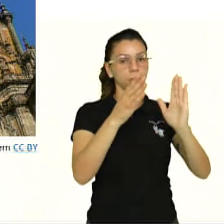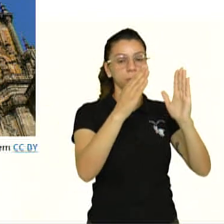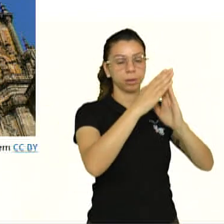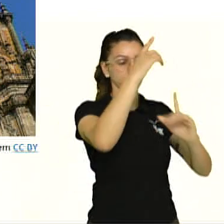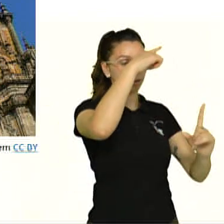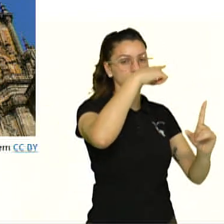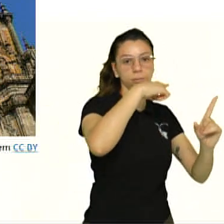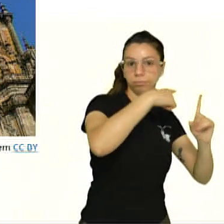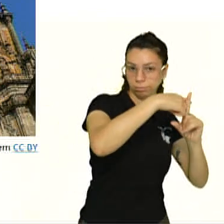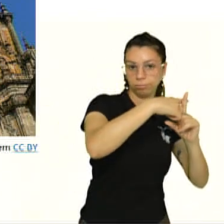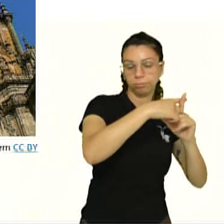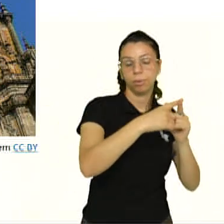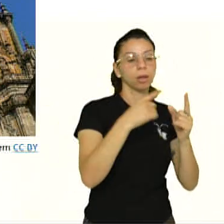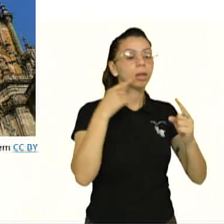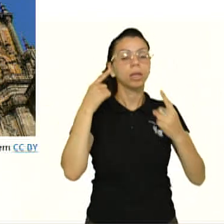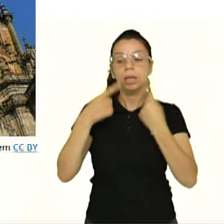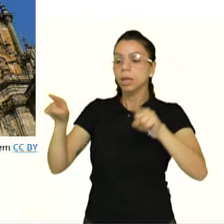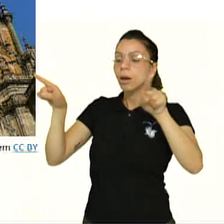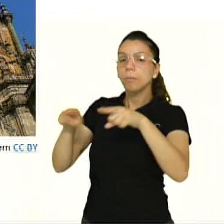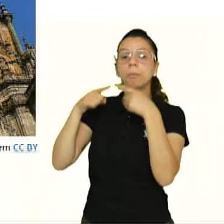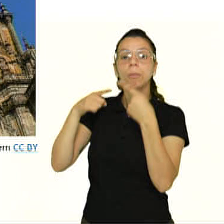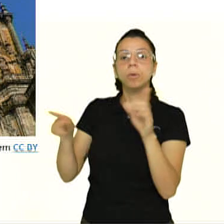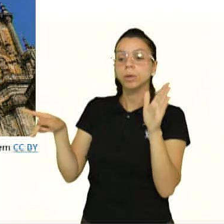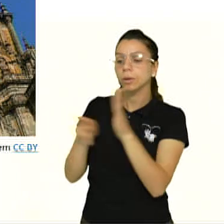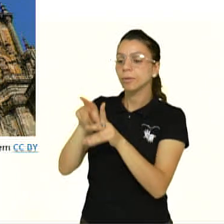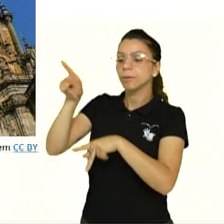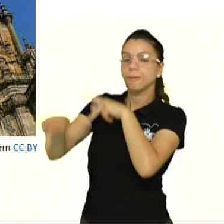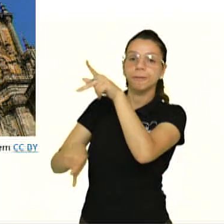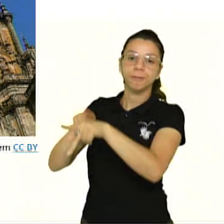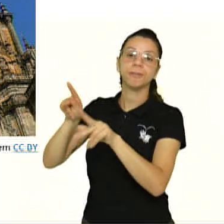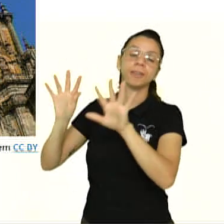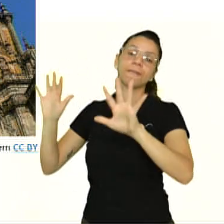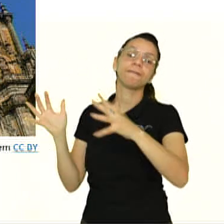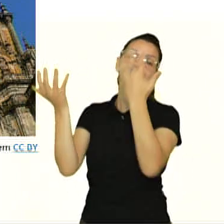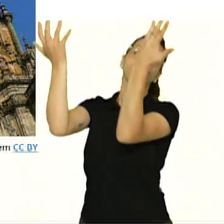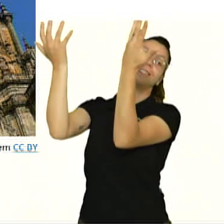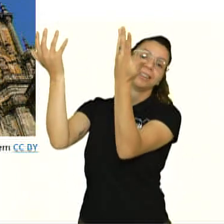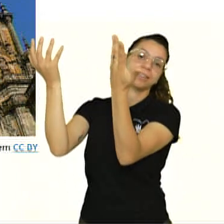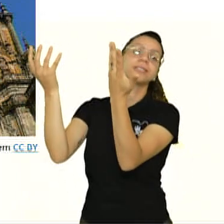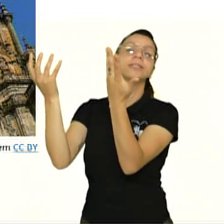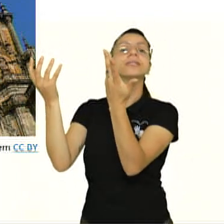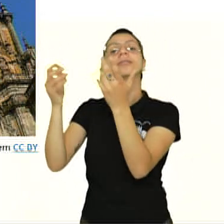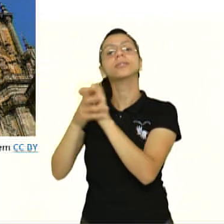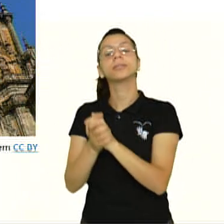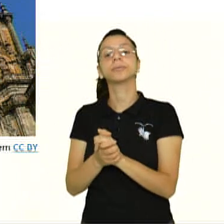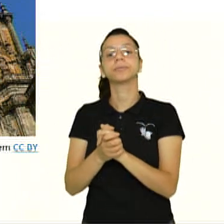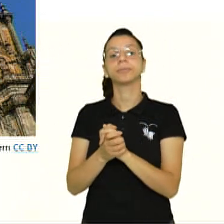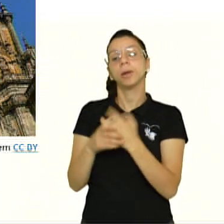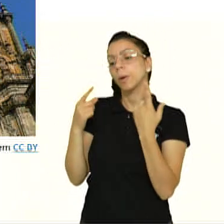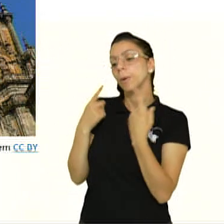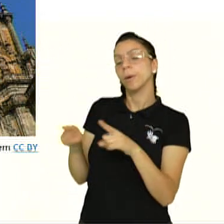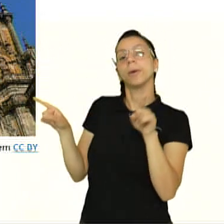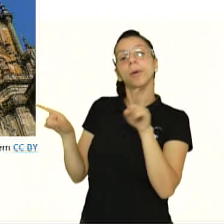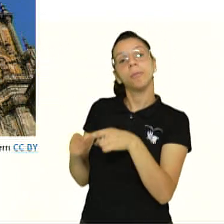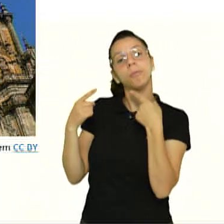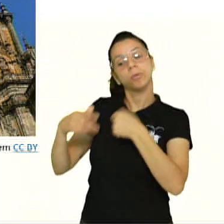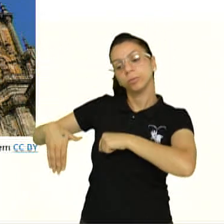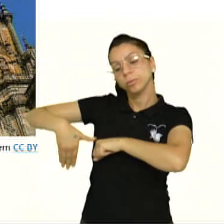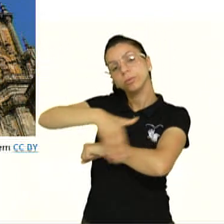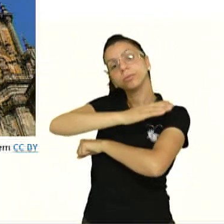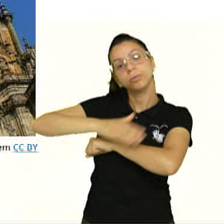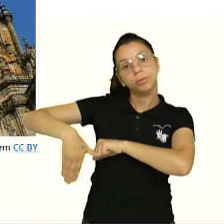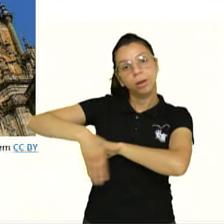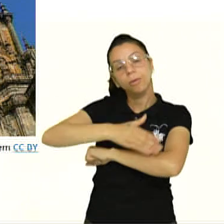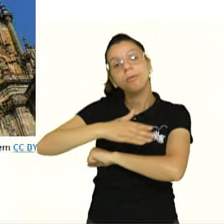música do ambiente religioso, e a música profana, das festinhas, né? A música lá que se tocava nas ruas, muitas vezes